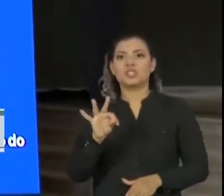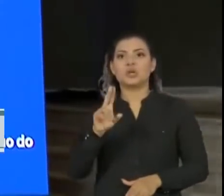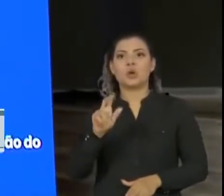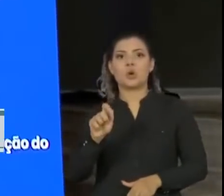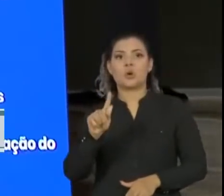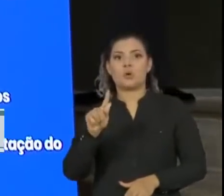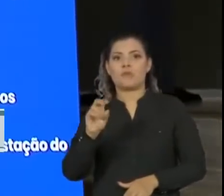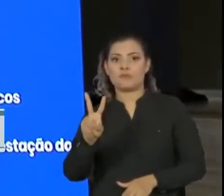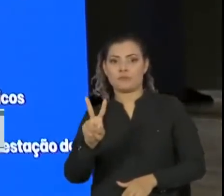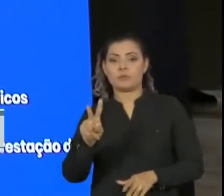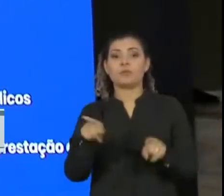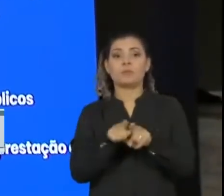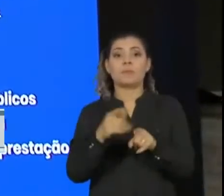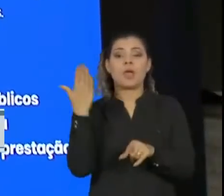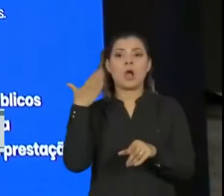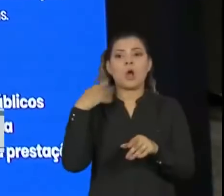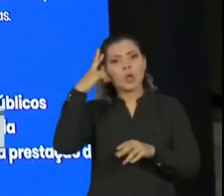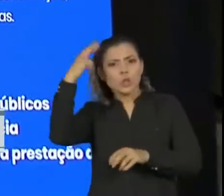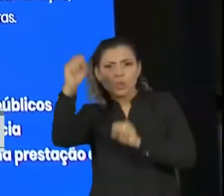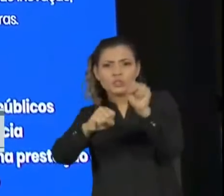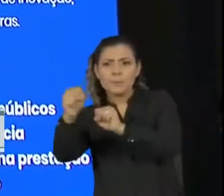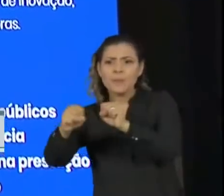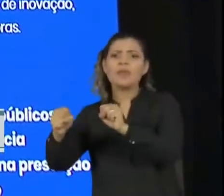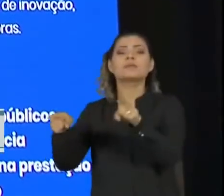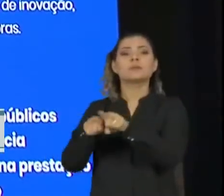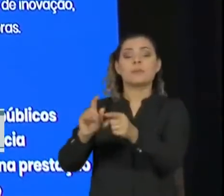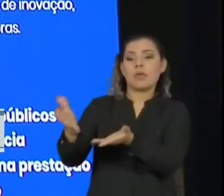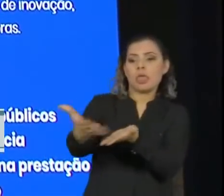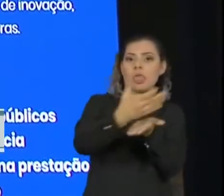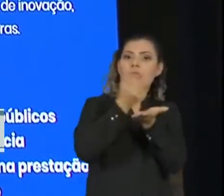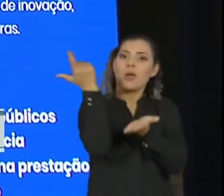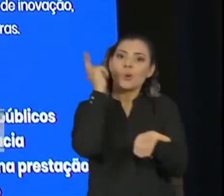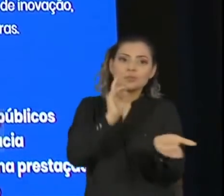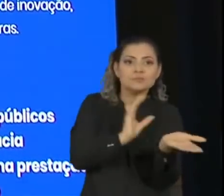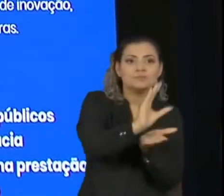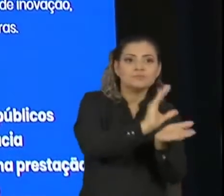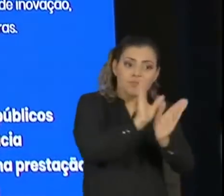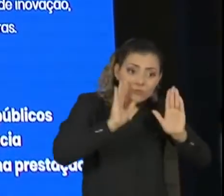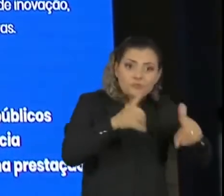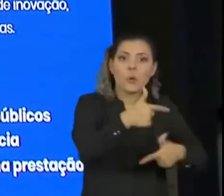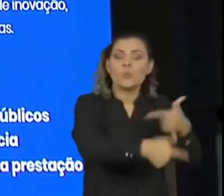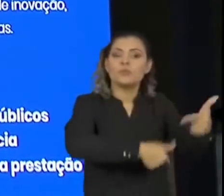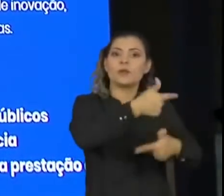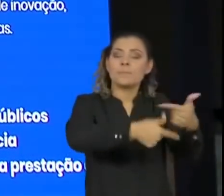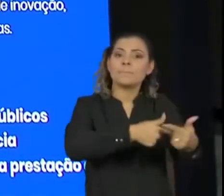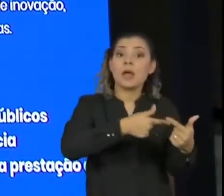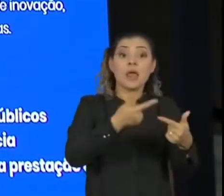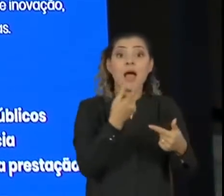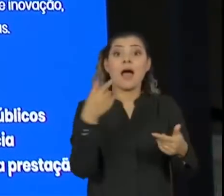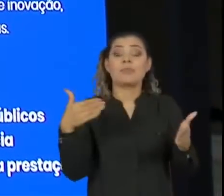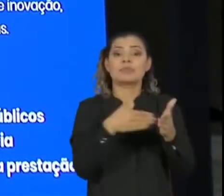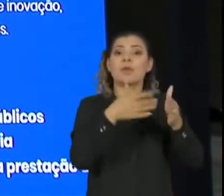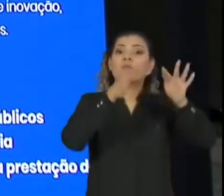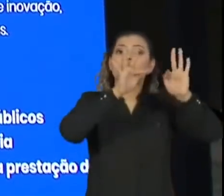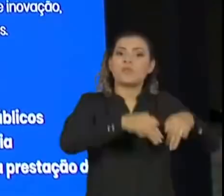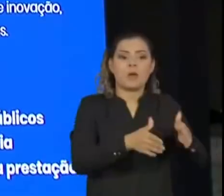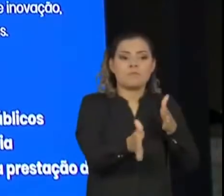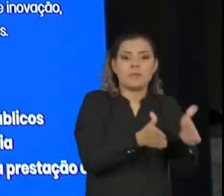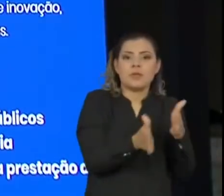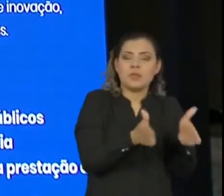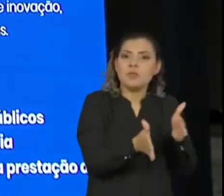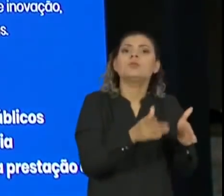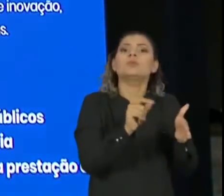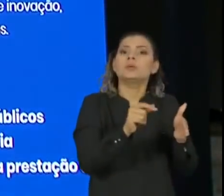através do pedido dos empreendedores, se notou uma necessidade de fazer um trabalho que fosse até a etapa final, inclusive de apoio